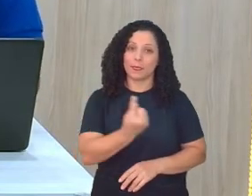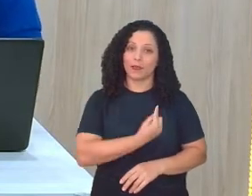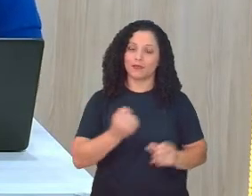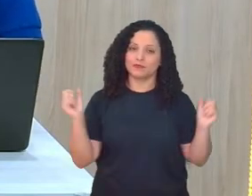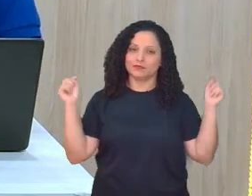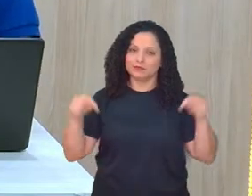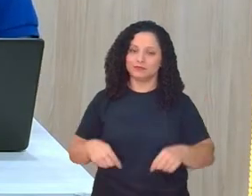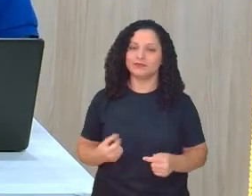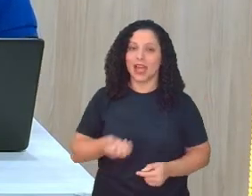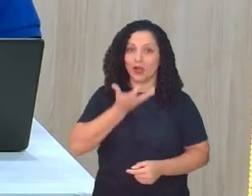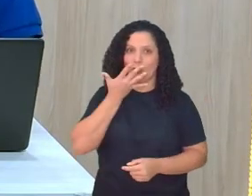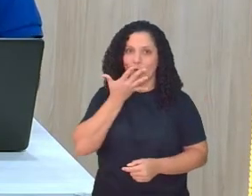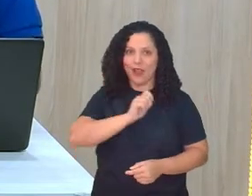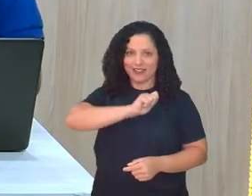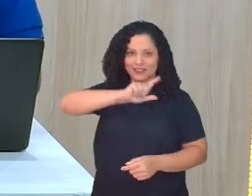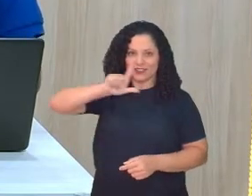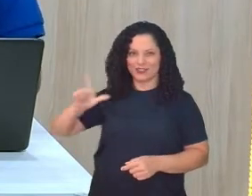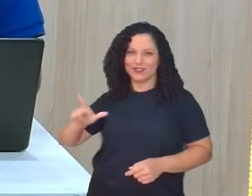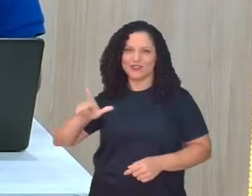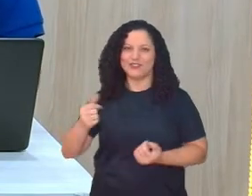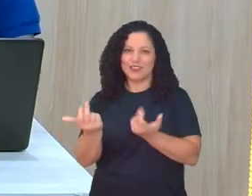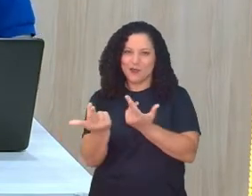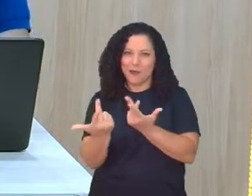da cor do Educa Recife, né? Isso.